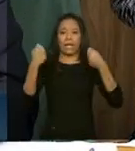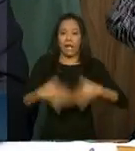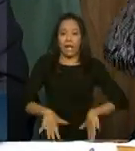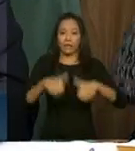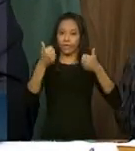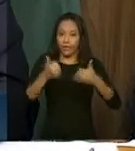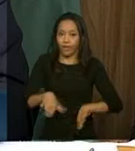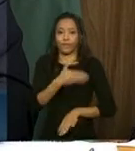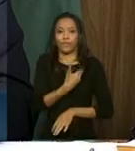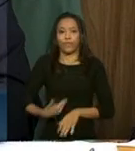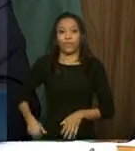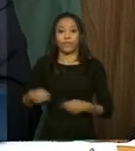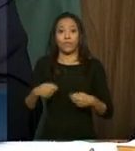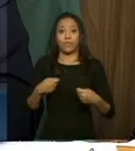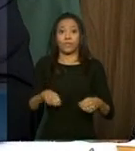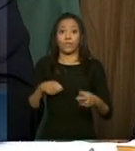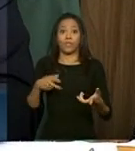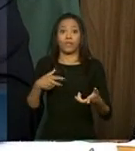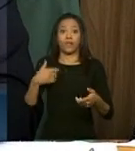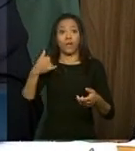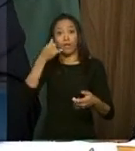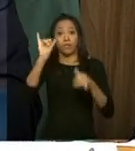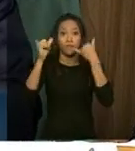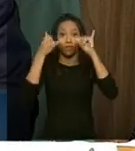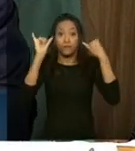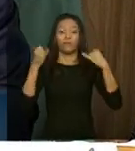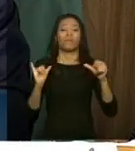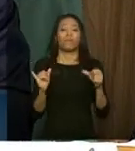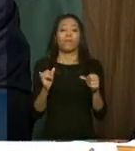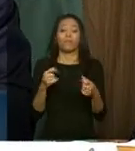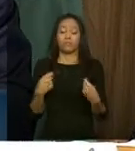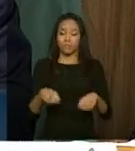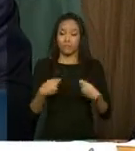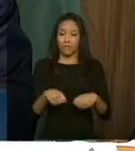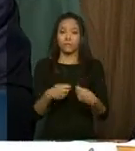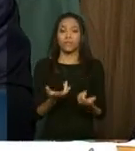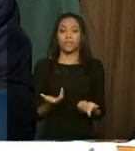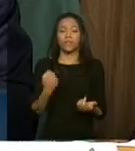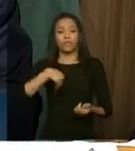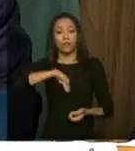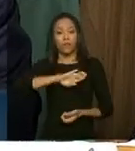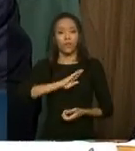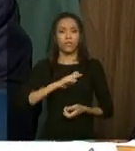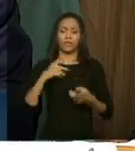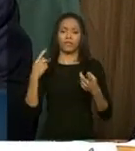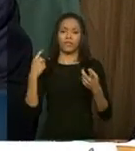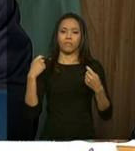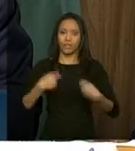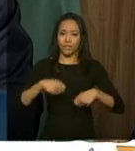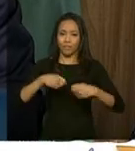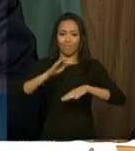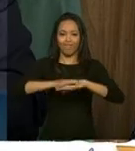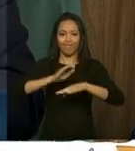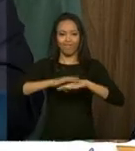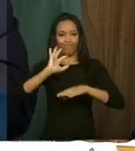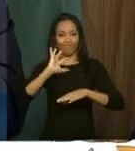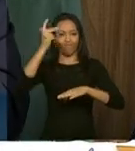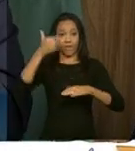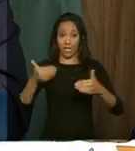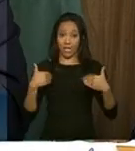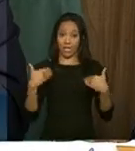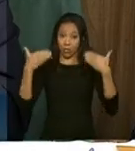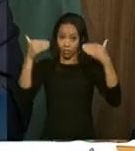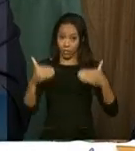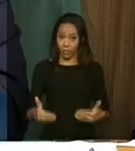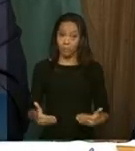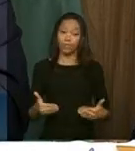aumentar a eficiência do Estado brasileiro, fazer mais com menos, mas nós precisamos tivemos que tomar essa decisão, e ontem a Comissão